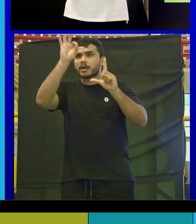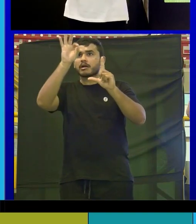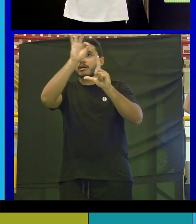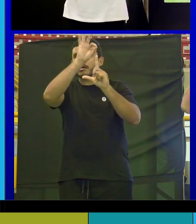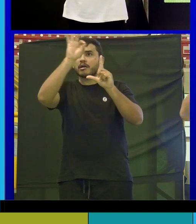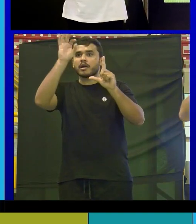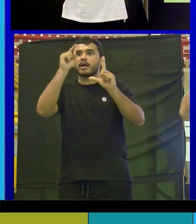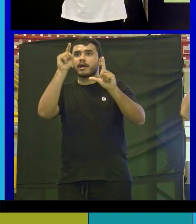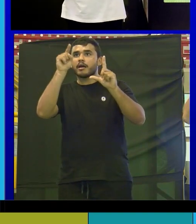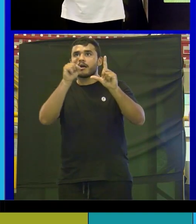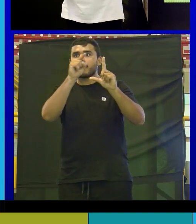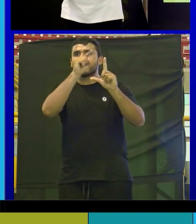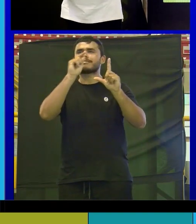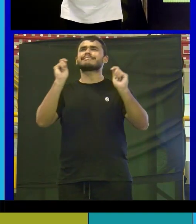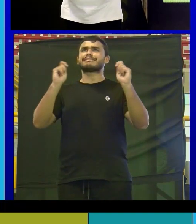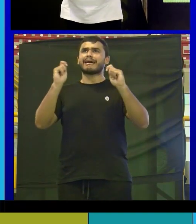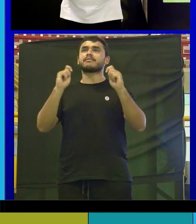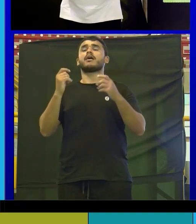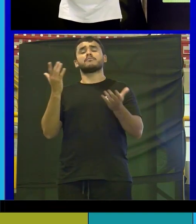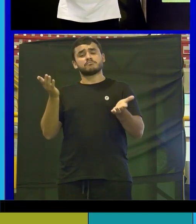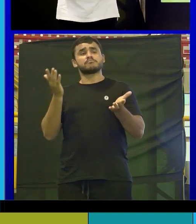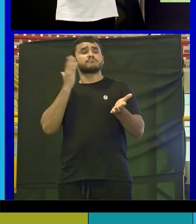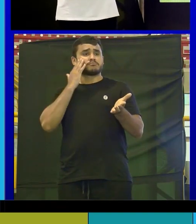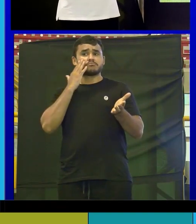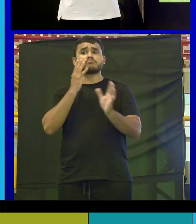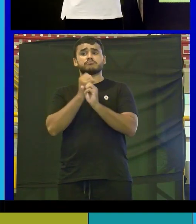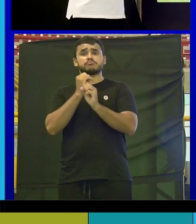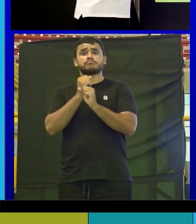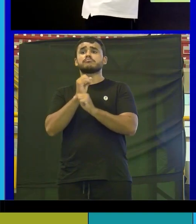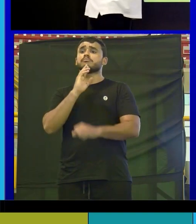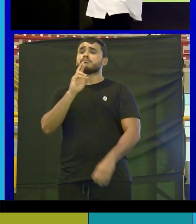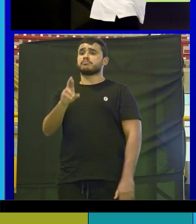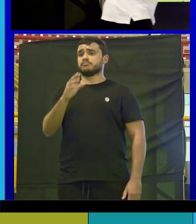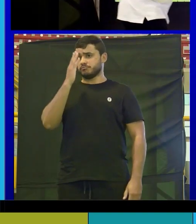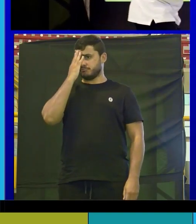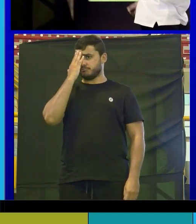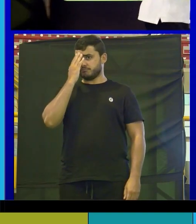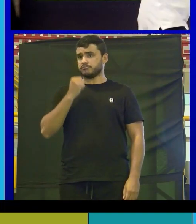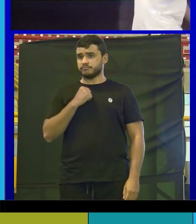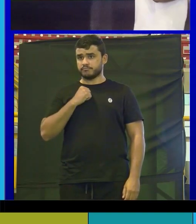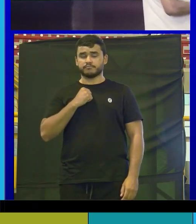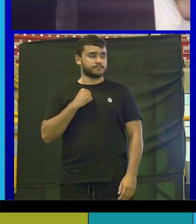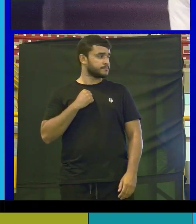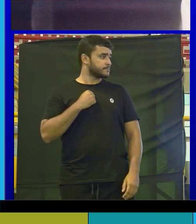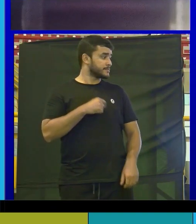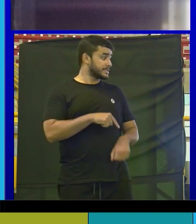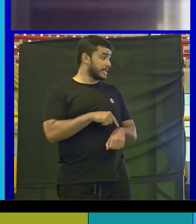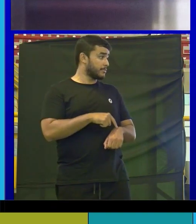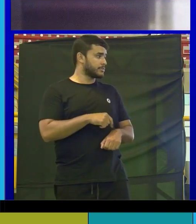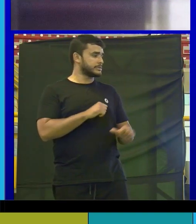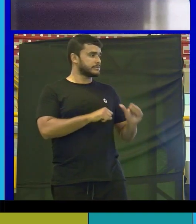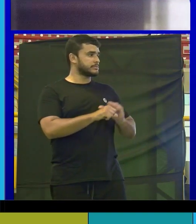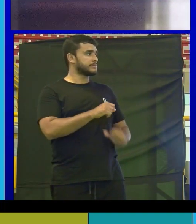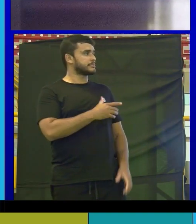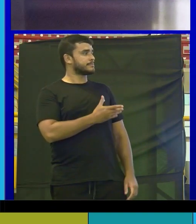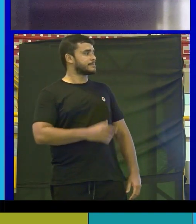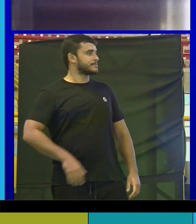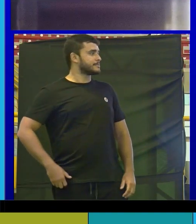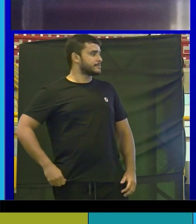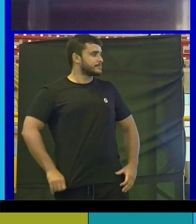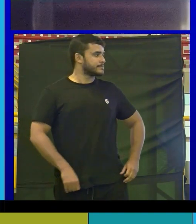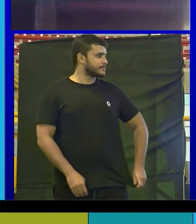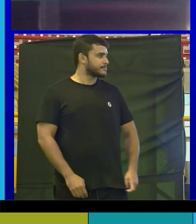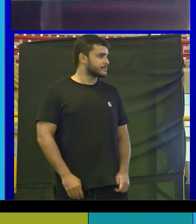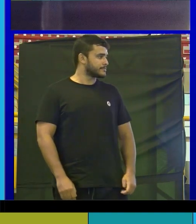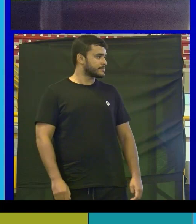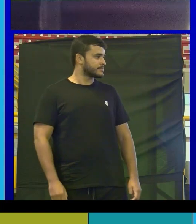isso é totalmente possível, pessoal, tá? Ilanzinho, vem que o nosso tempo está acabando. Bora. O